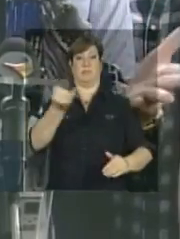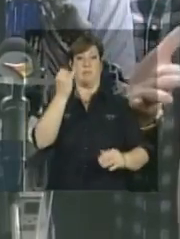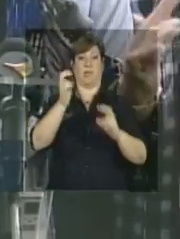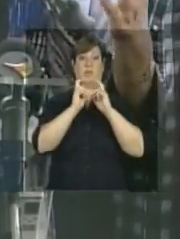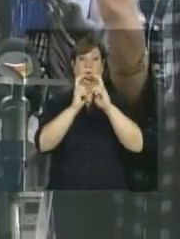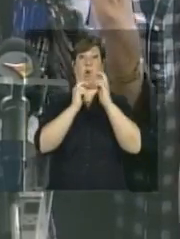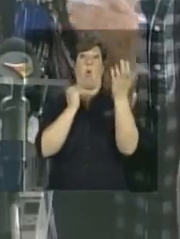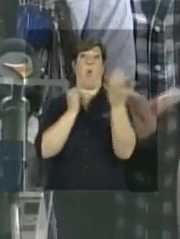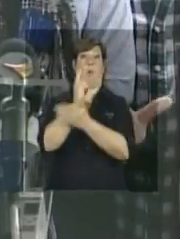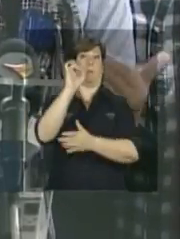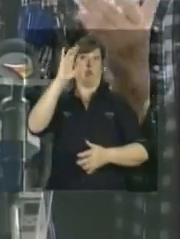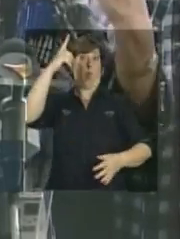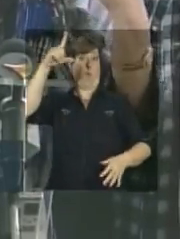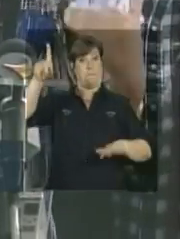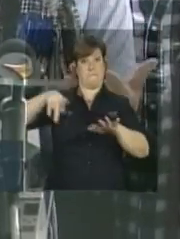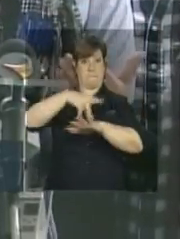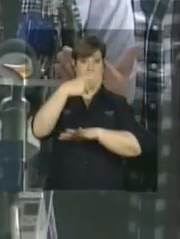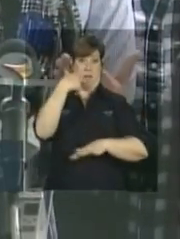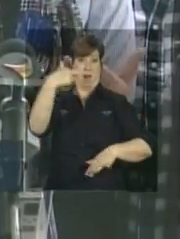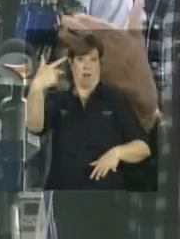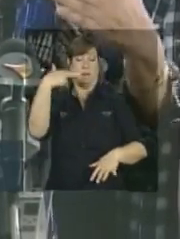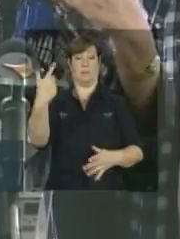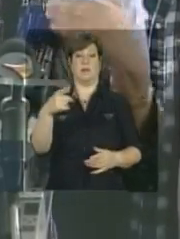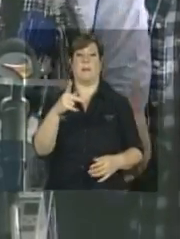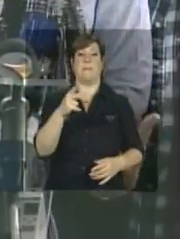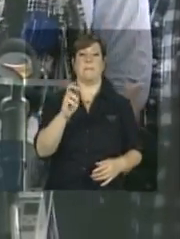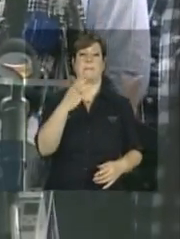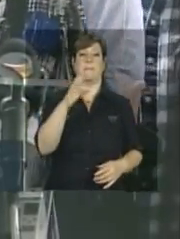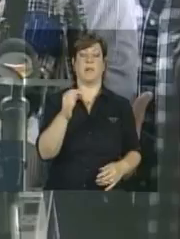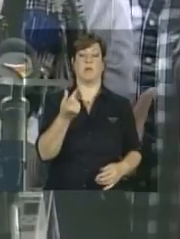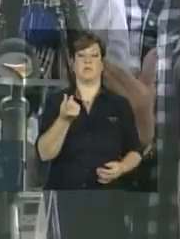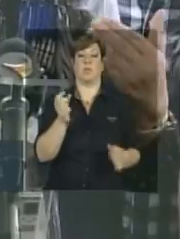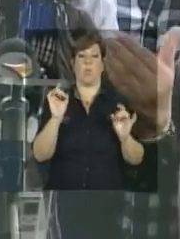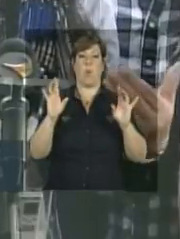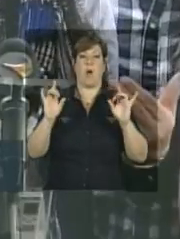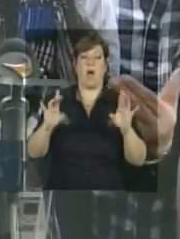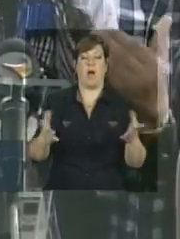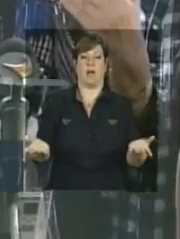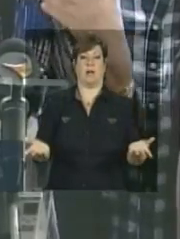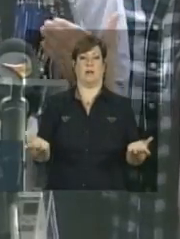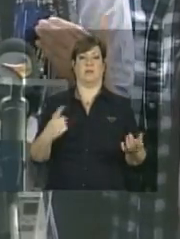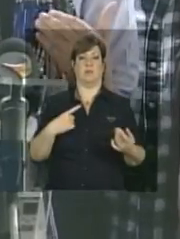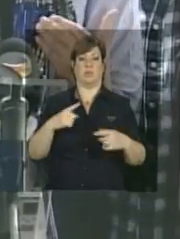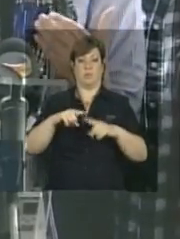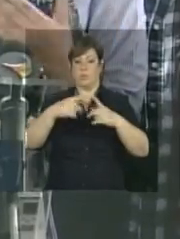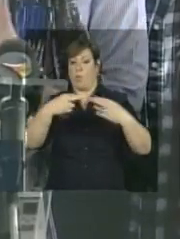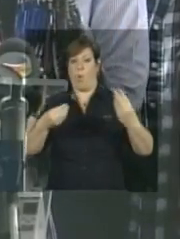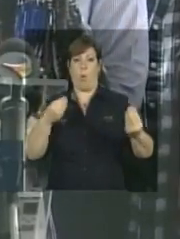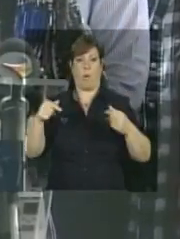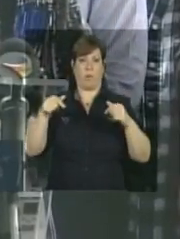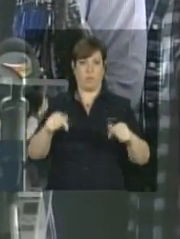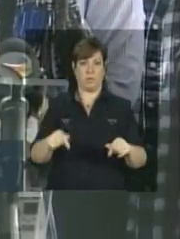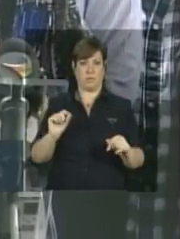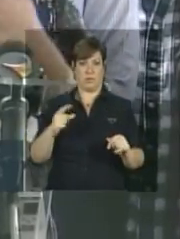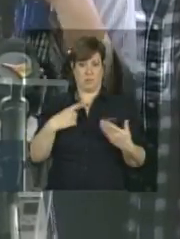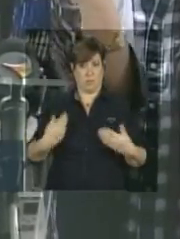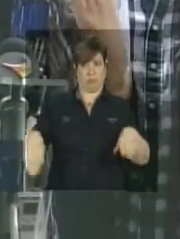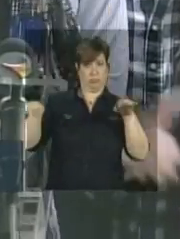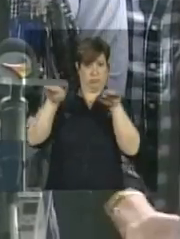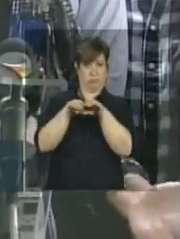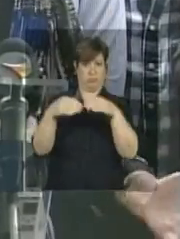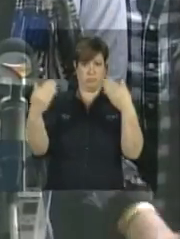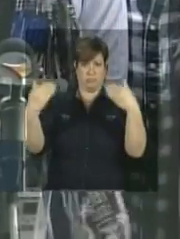para os trens importados, e se o preço, a qualidade e as características do trem são